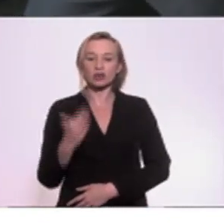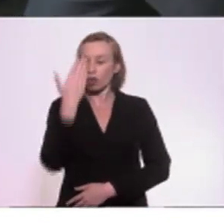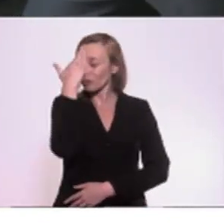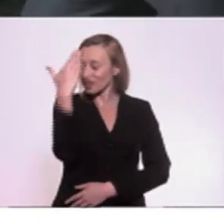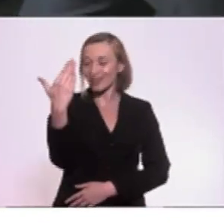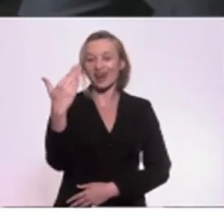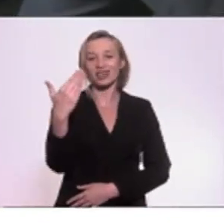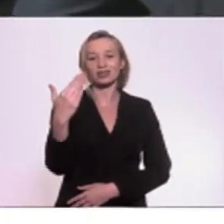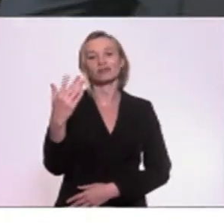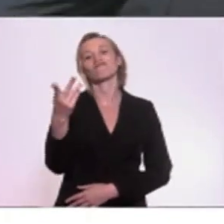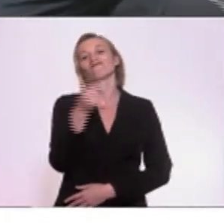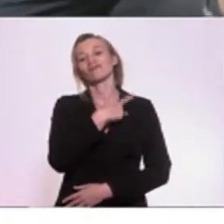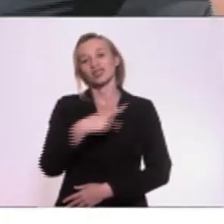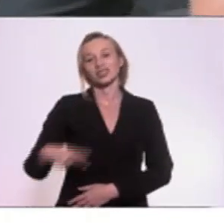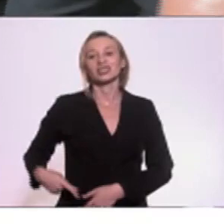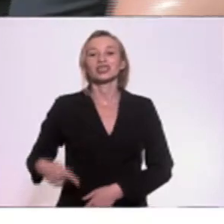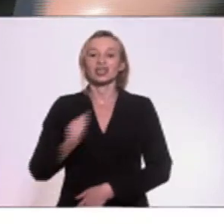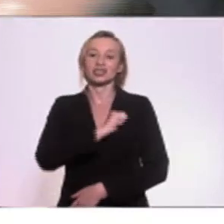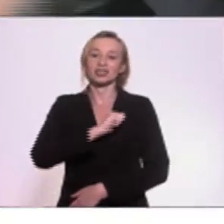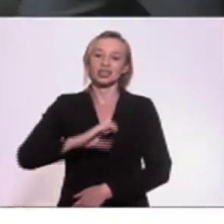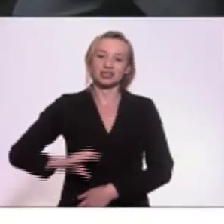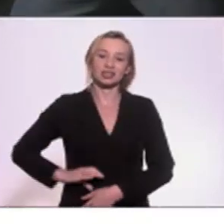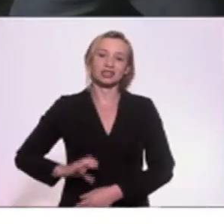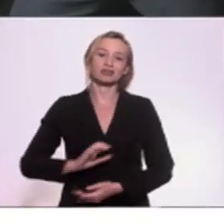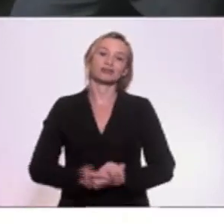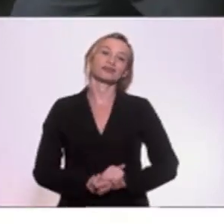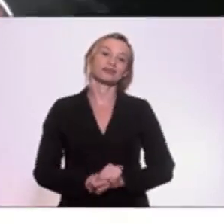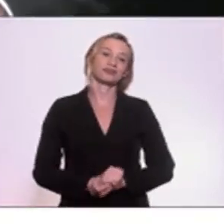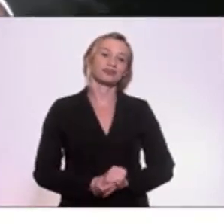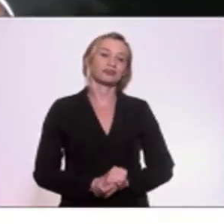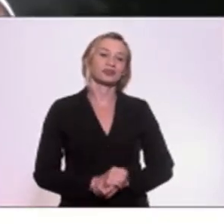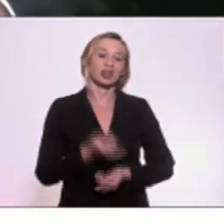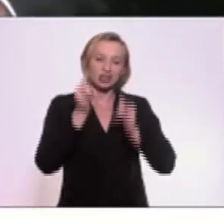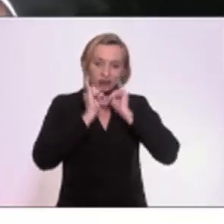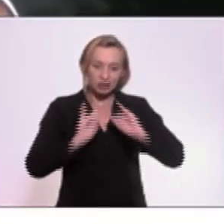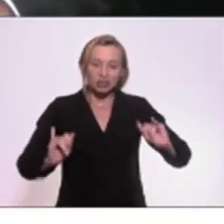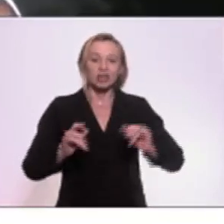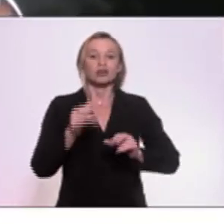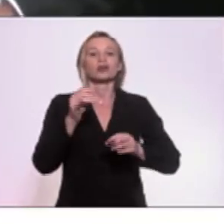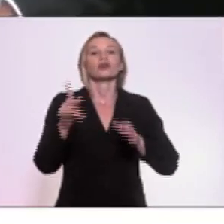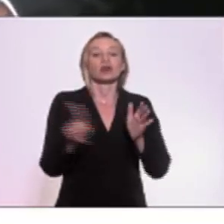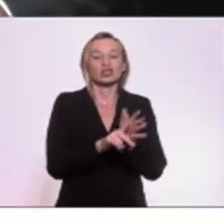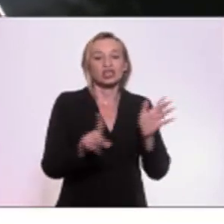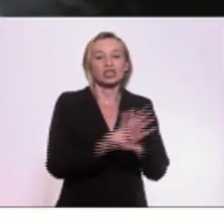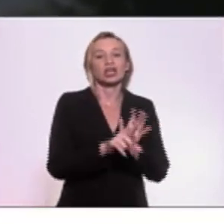Obrigado, presidente André Siciliano. Anuncio o projeto de lei